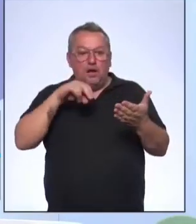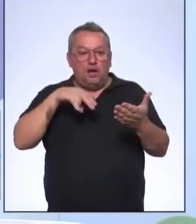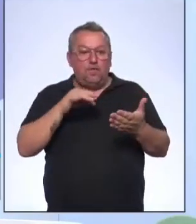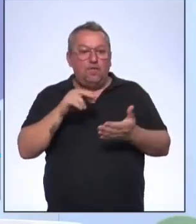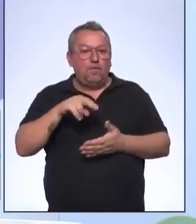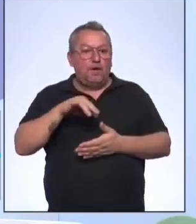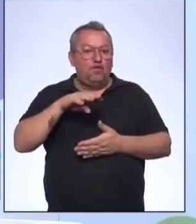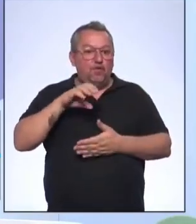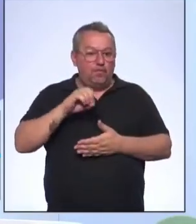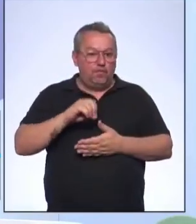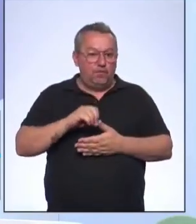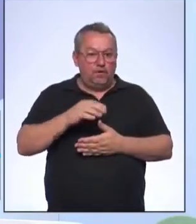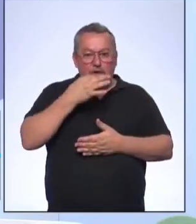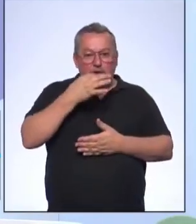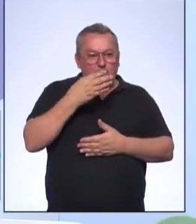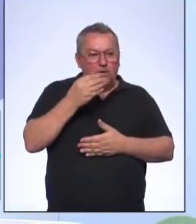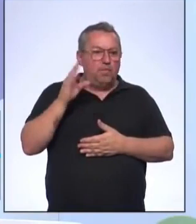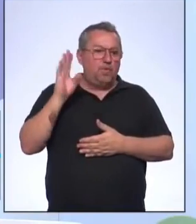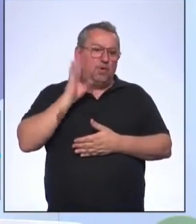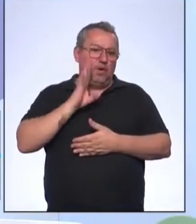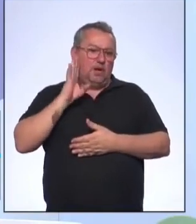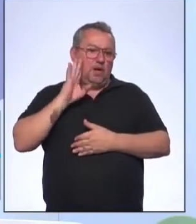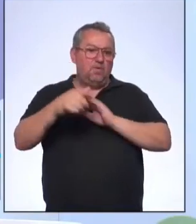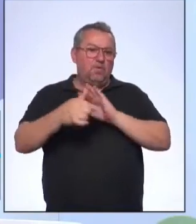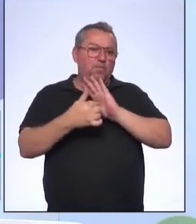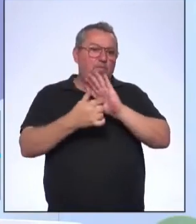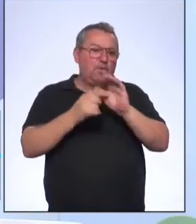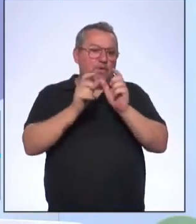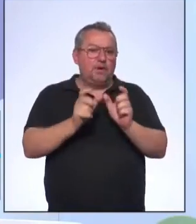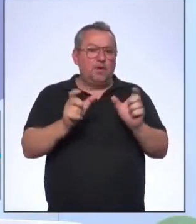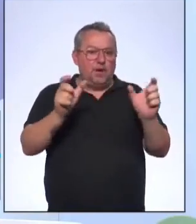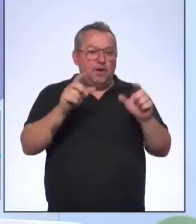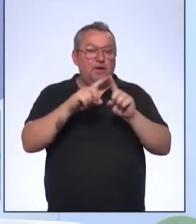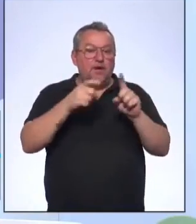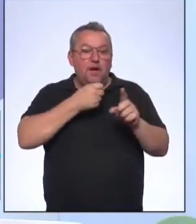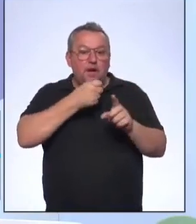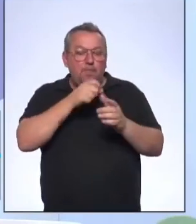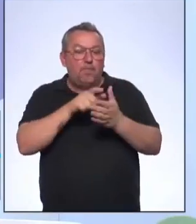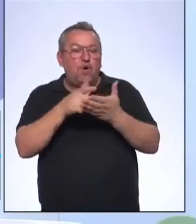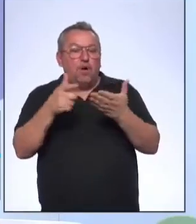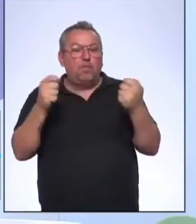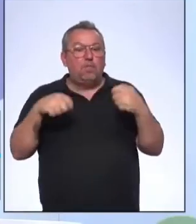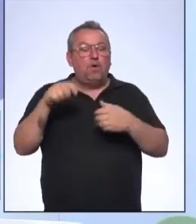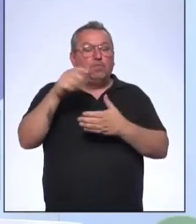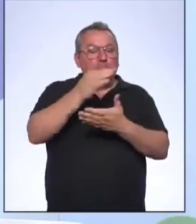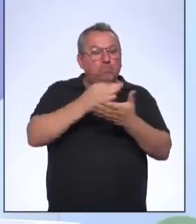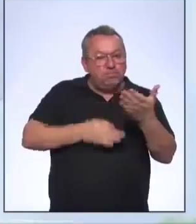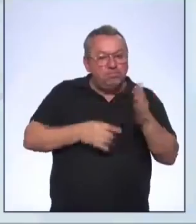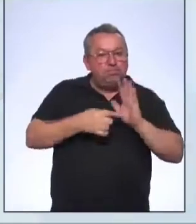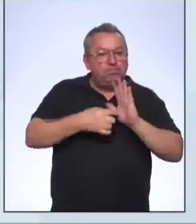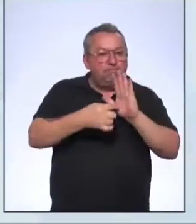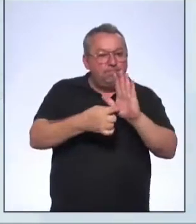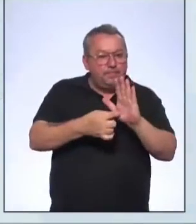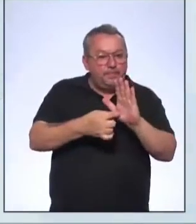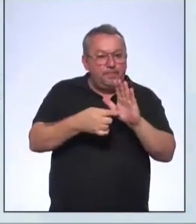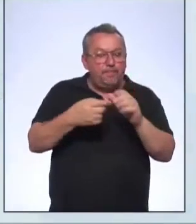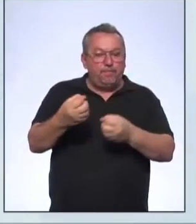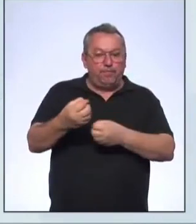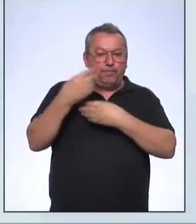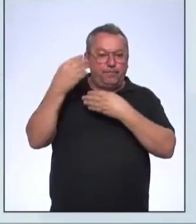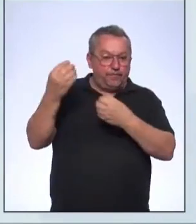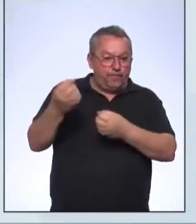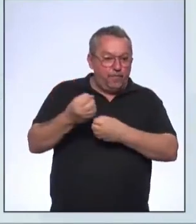informativo? Eu acho que é bem legal a gente pontuar essa parte aqui. A reportagem ela pode ser um texto expositivo,